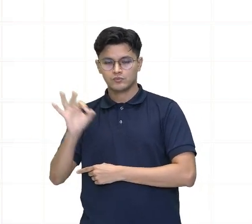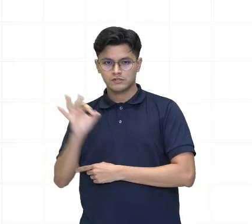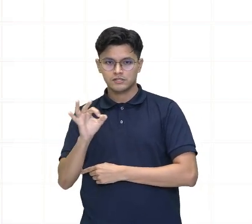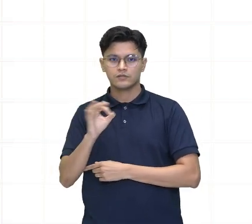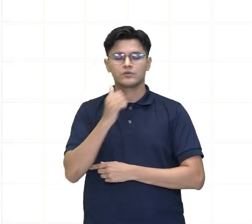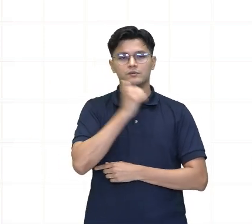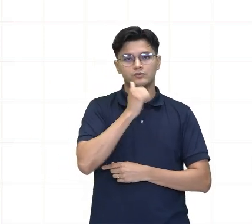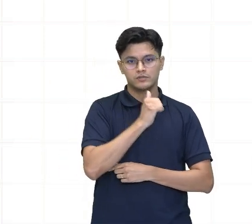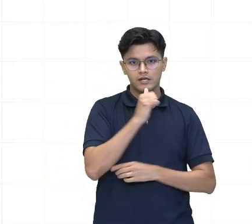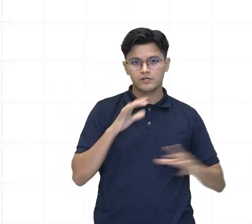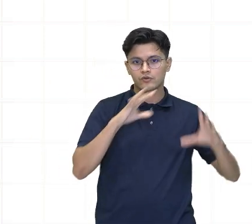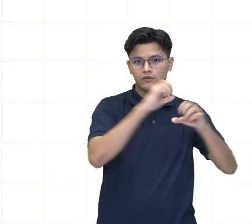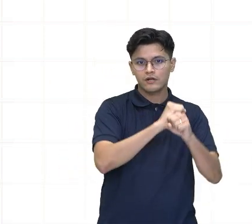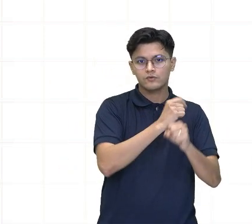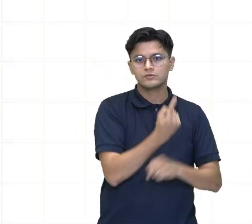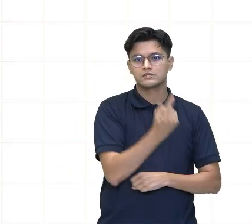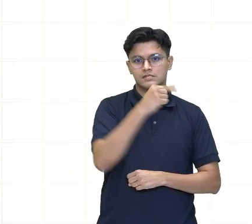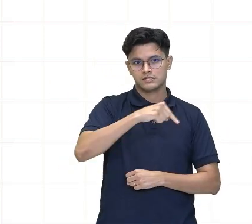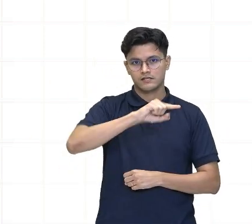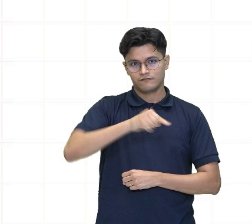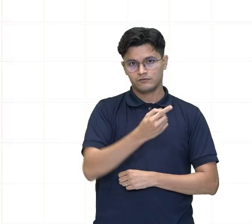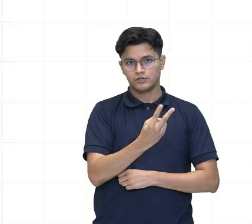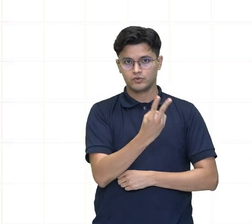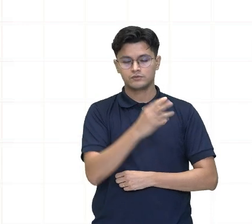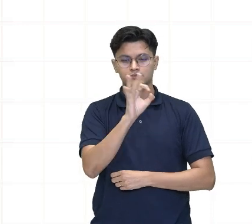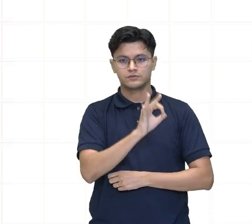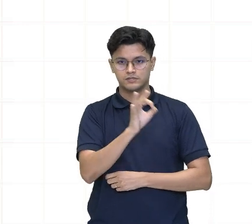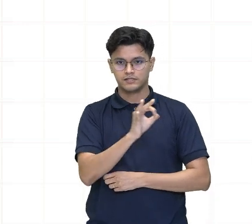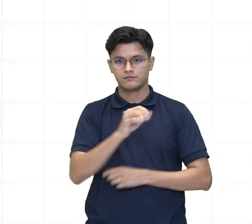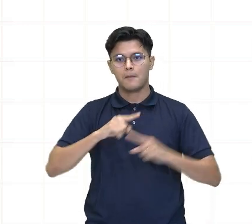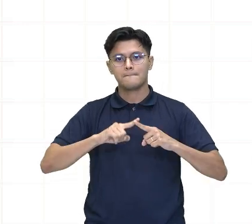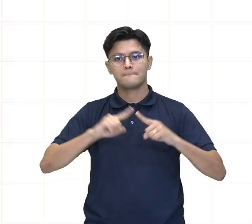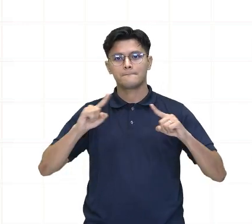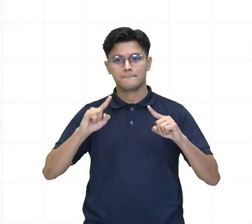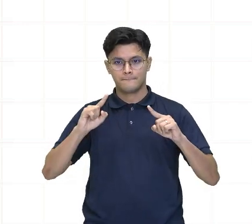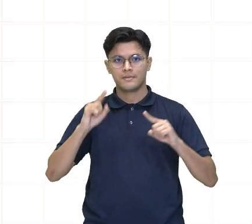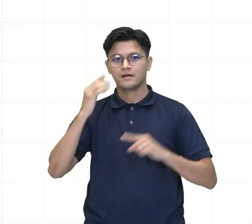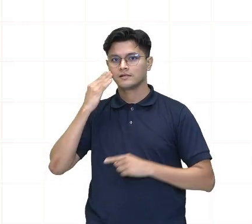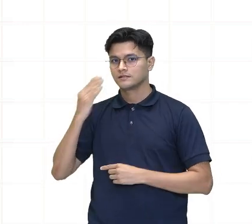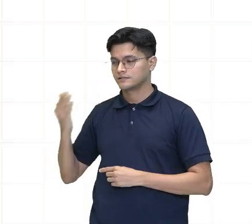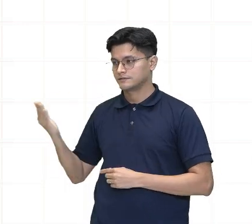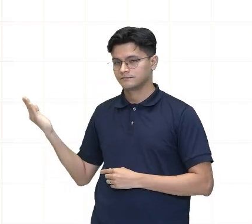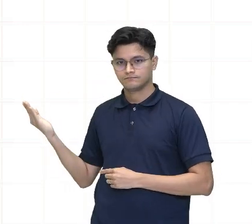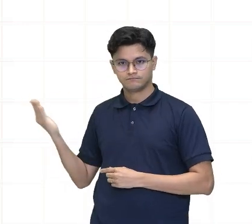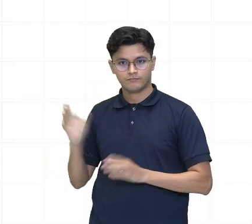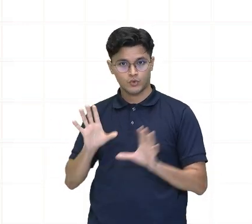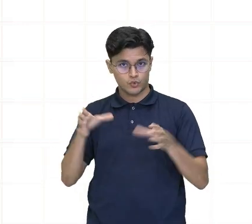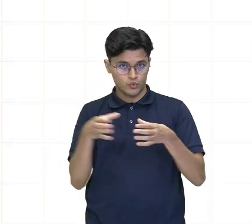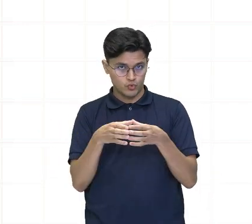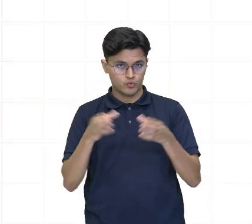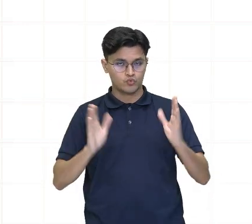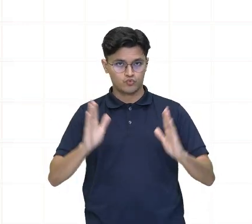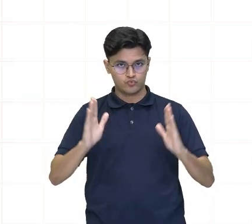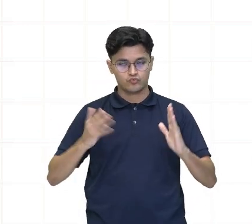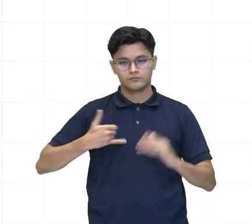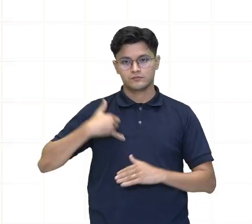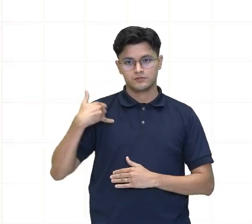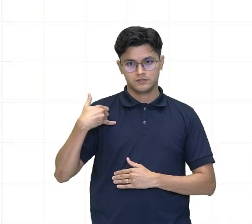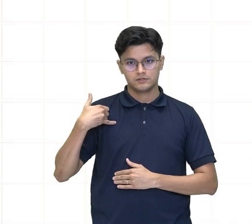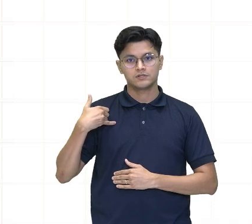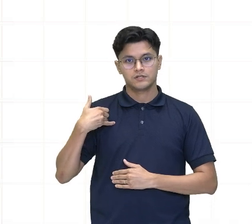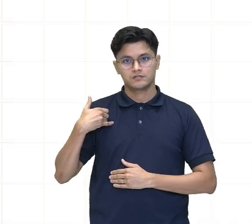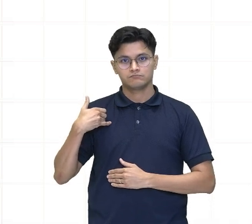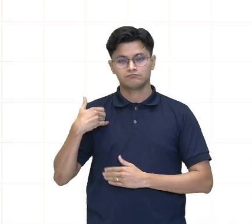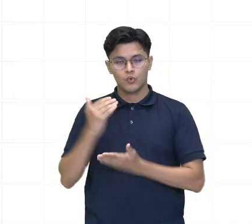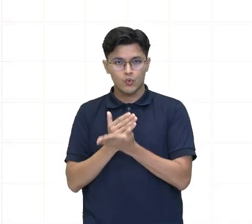gente pode analisar também, superava a dos homens, dentro desses grupos etários, a partir dos 25